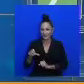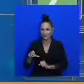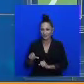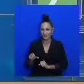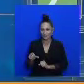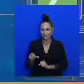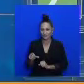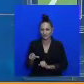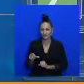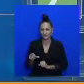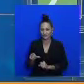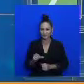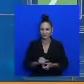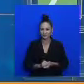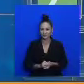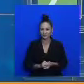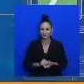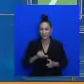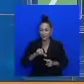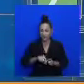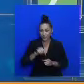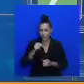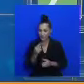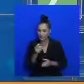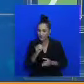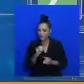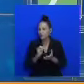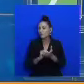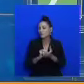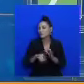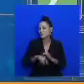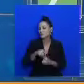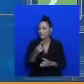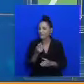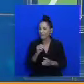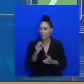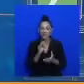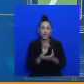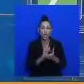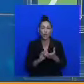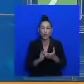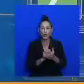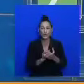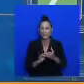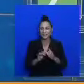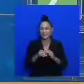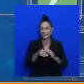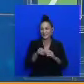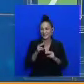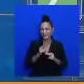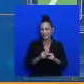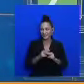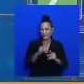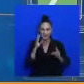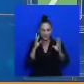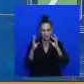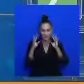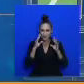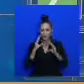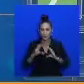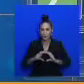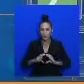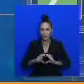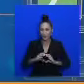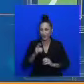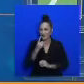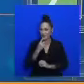39. Laranja, 39. Foram sorteados 10 números, faltam 10. Loterias Caixa. Já pensou?